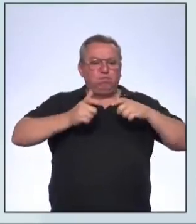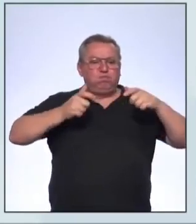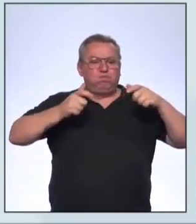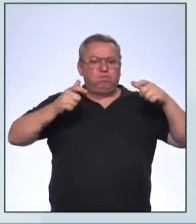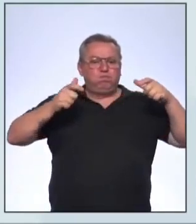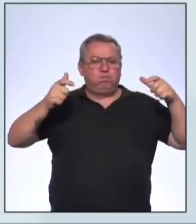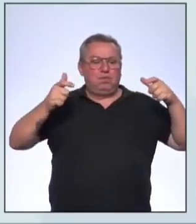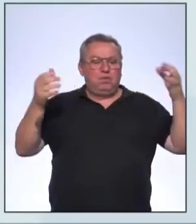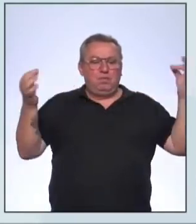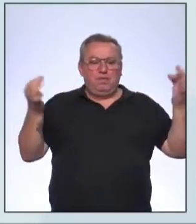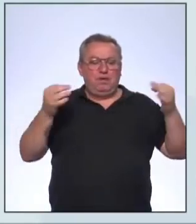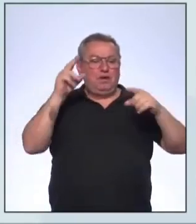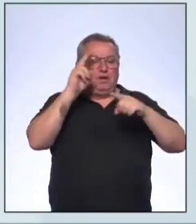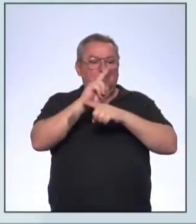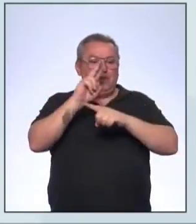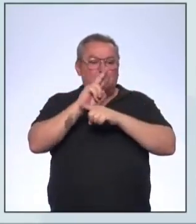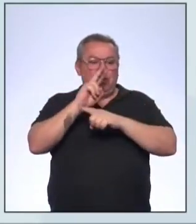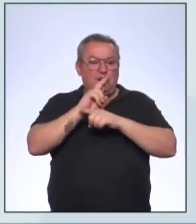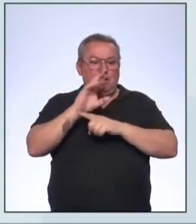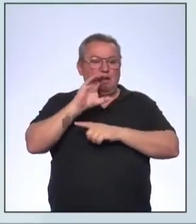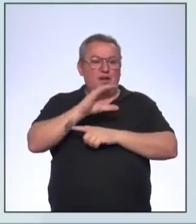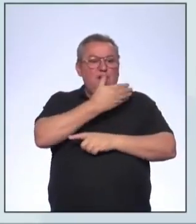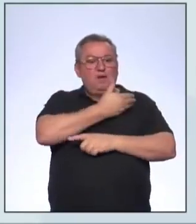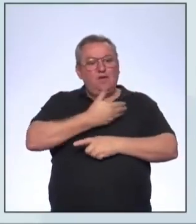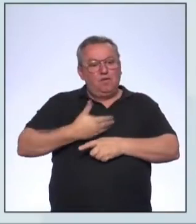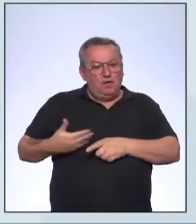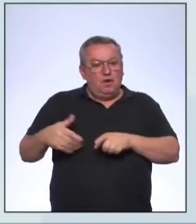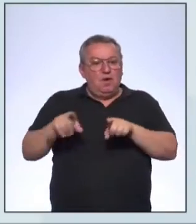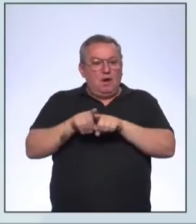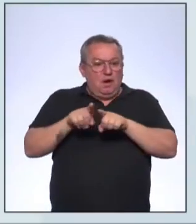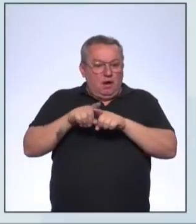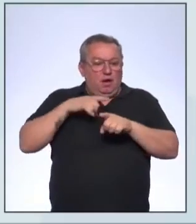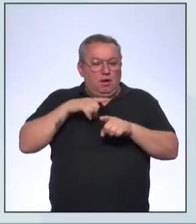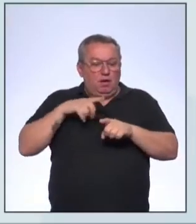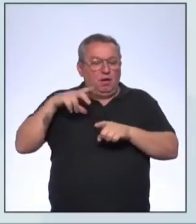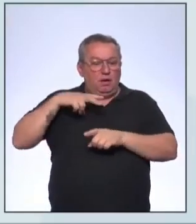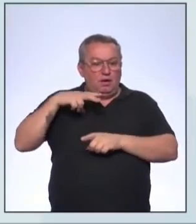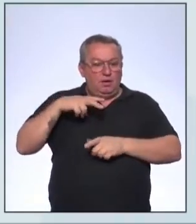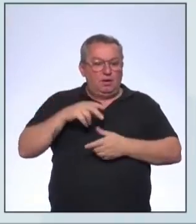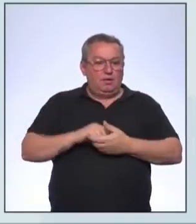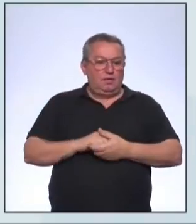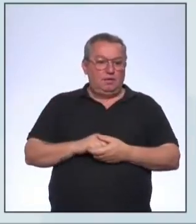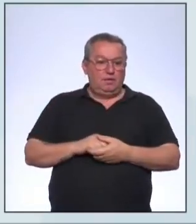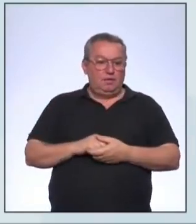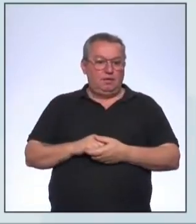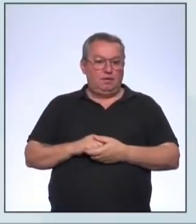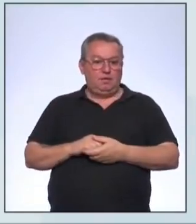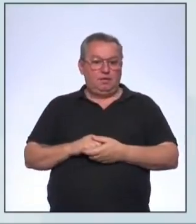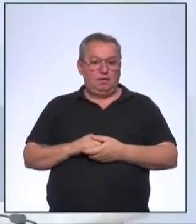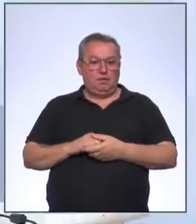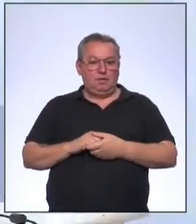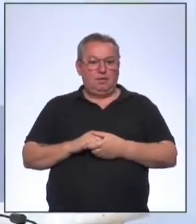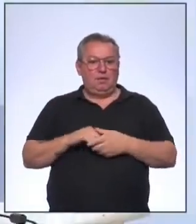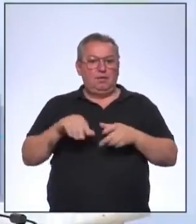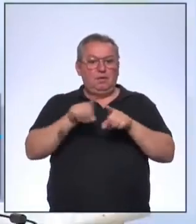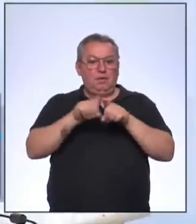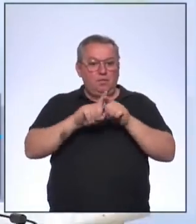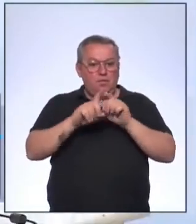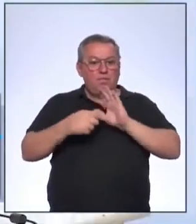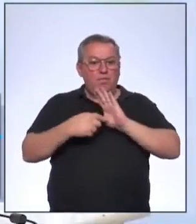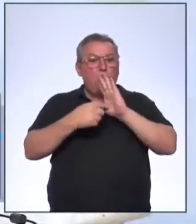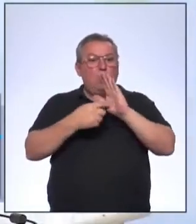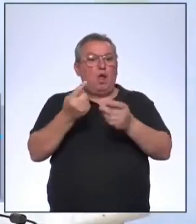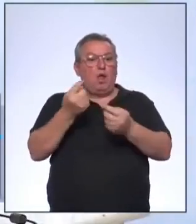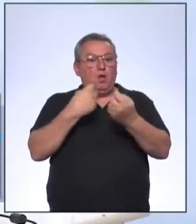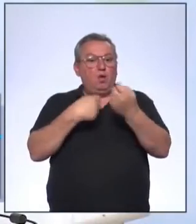ser preservadas aí pelo governo e até, se tiver, por particulares, perfeito? Então, além da retratação da